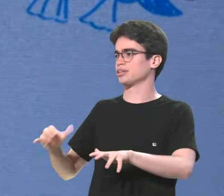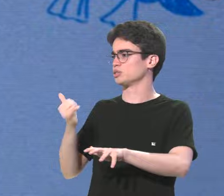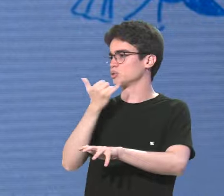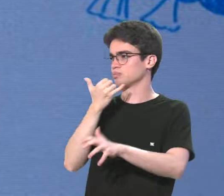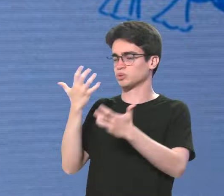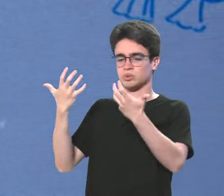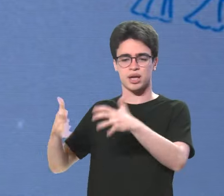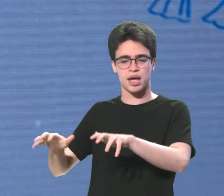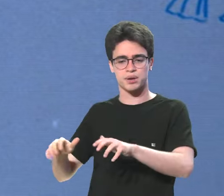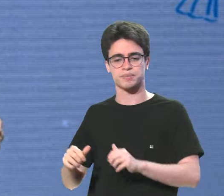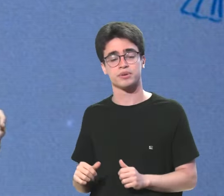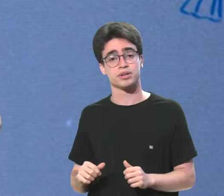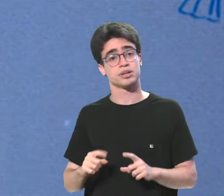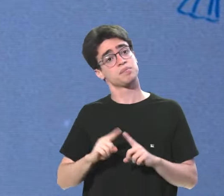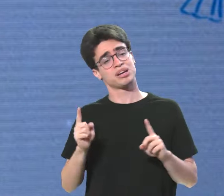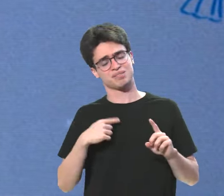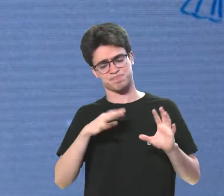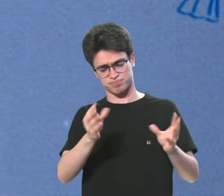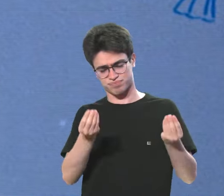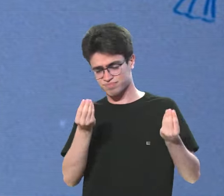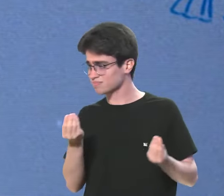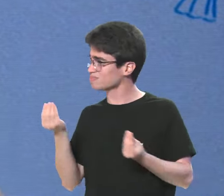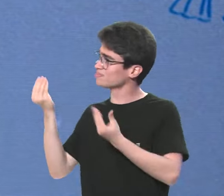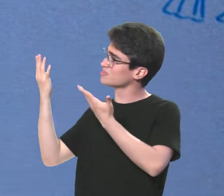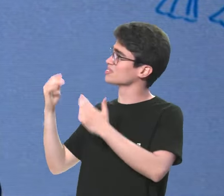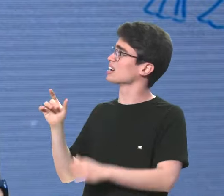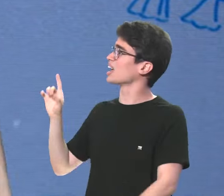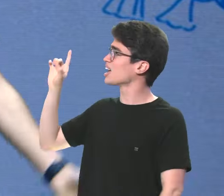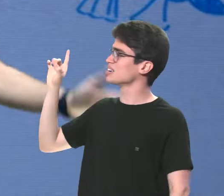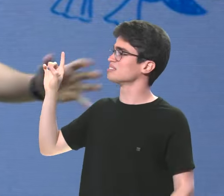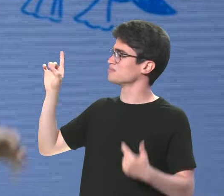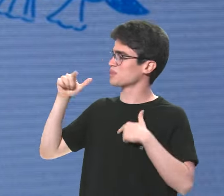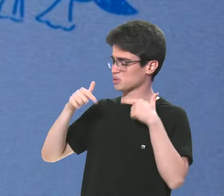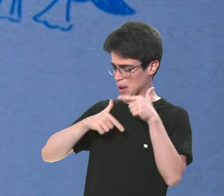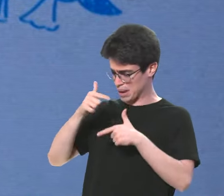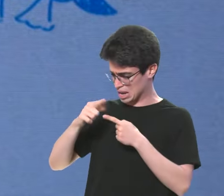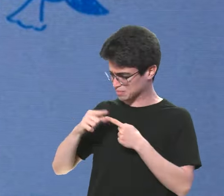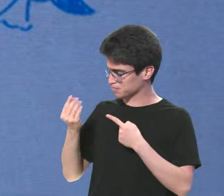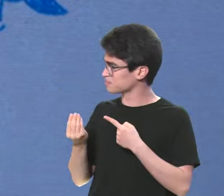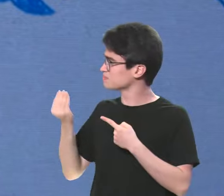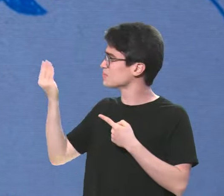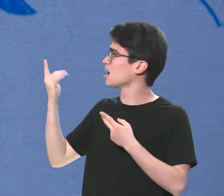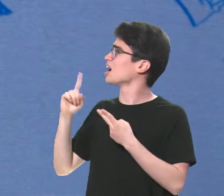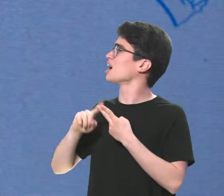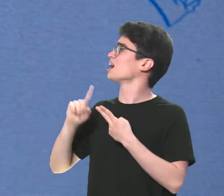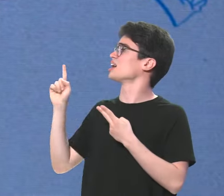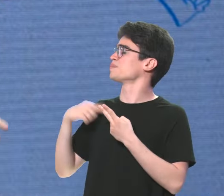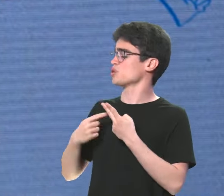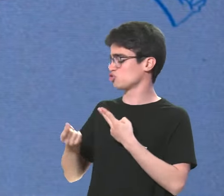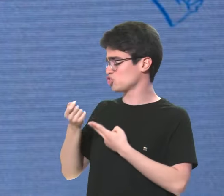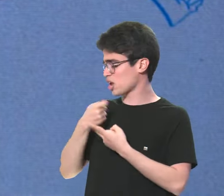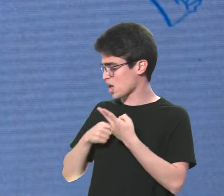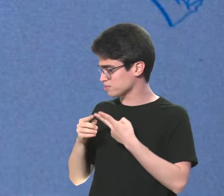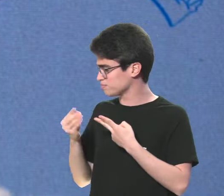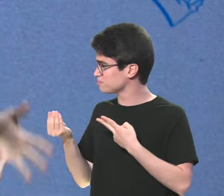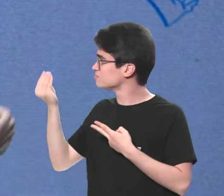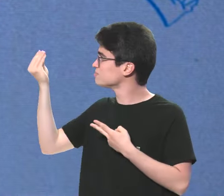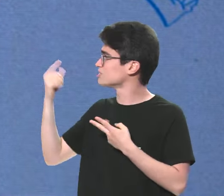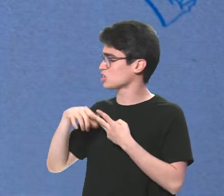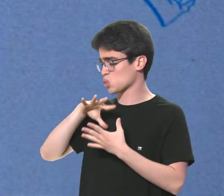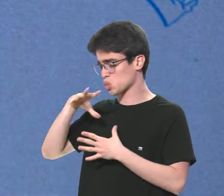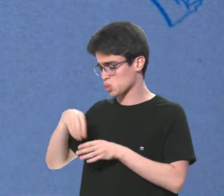isso e eu entreguei isso para Deus Deus eu te entrego meu trabalho eu te entrego o meu dinheiro te